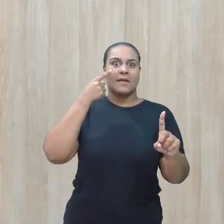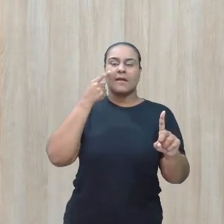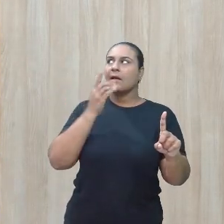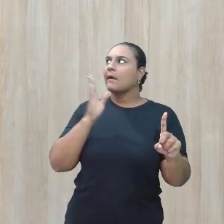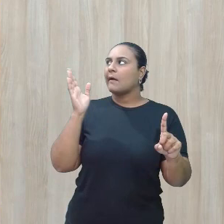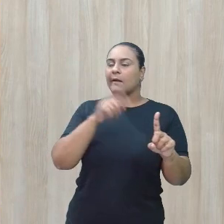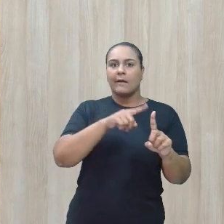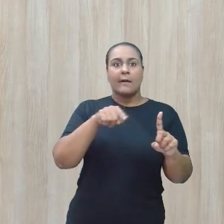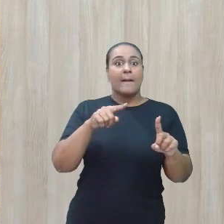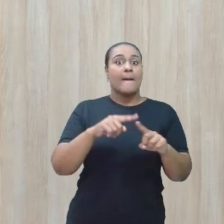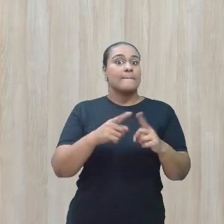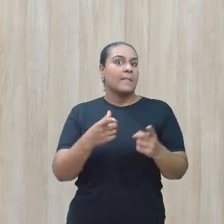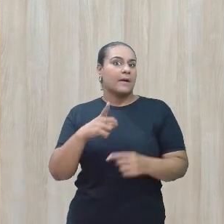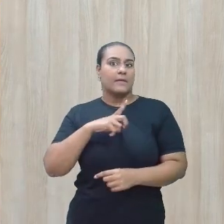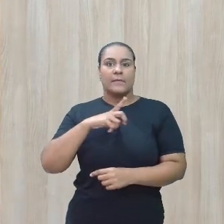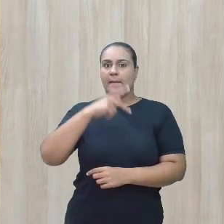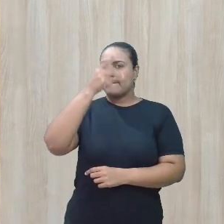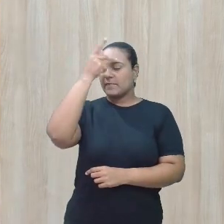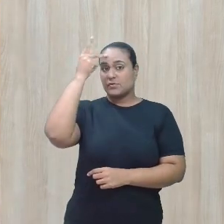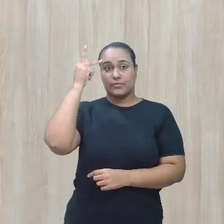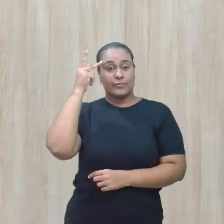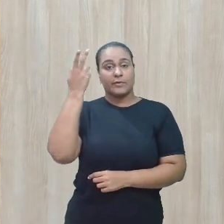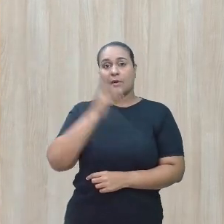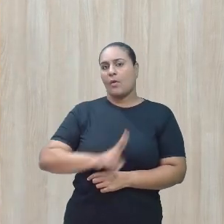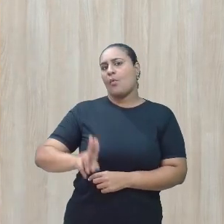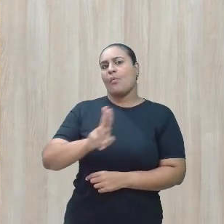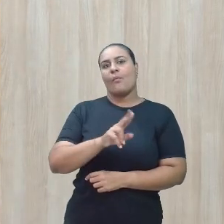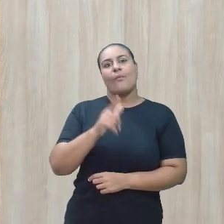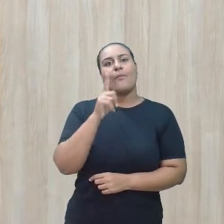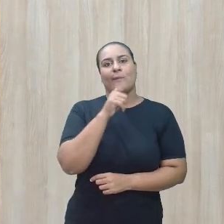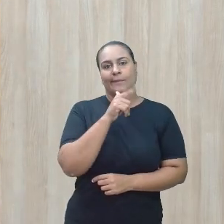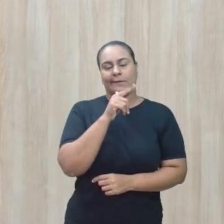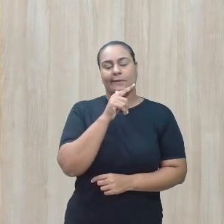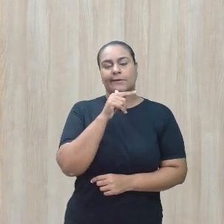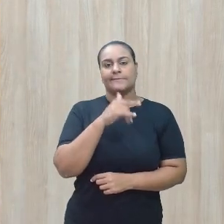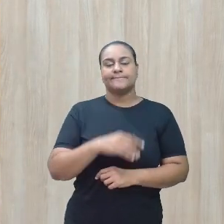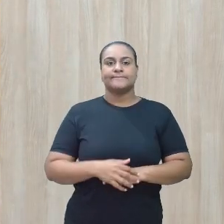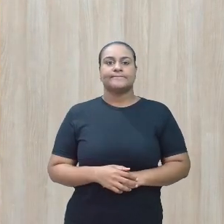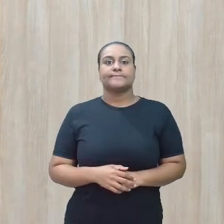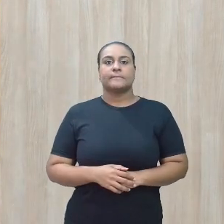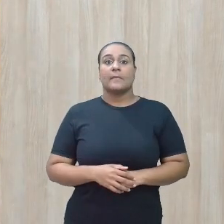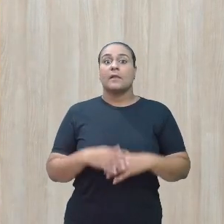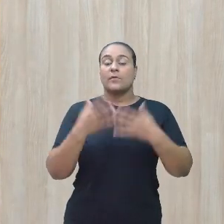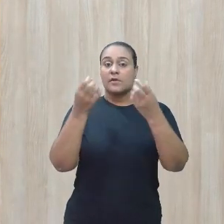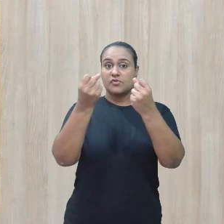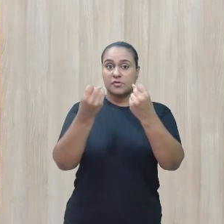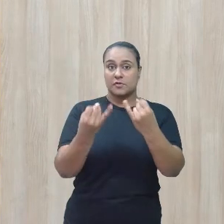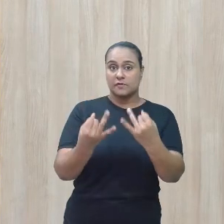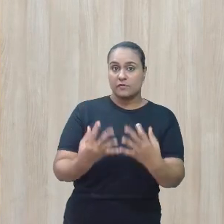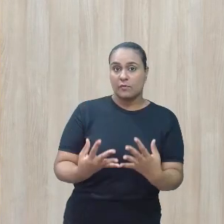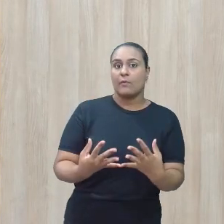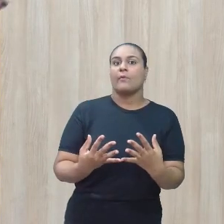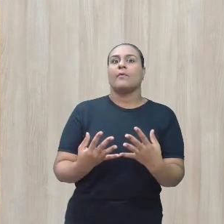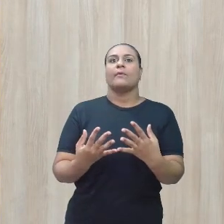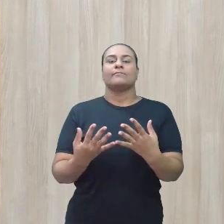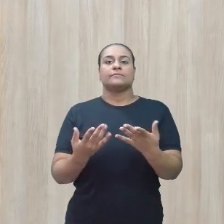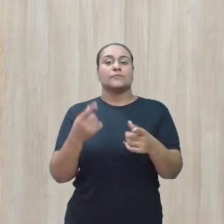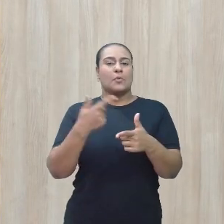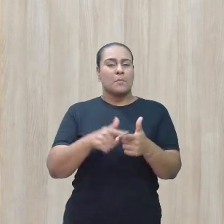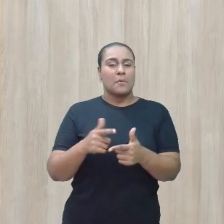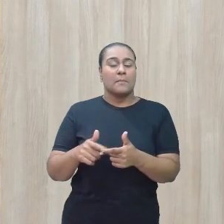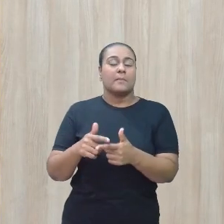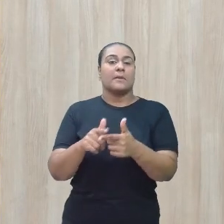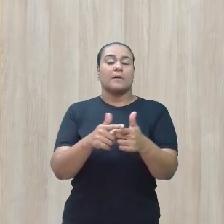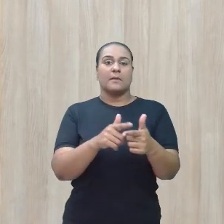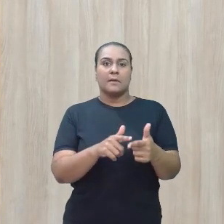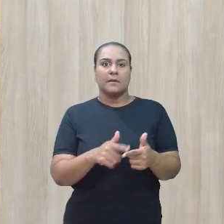pessoas que não conseguem ainda esse acesso, tá? Então veja, a gente falou de uma situação mais leve, mais tranquila,